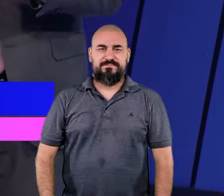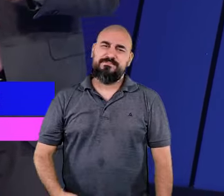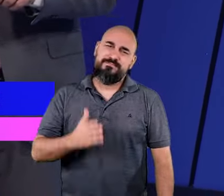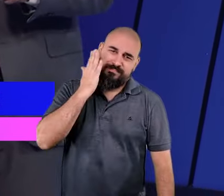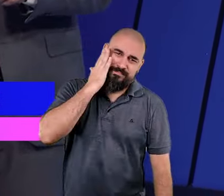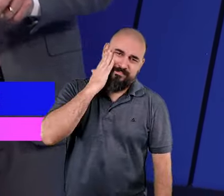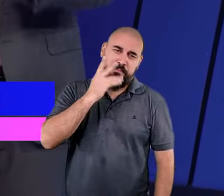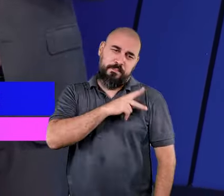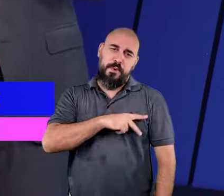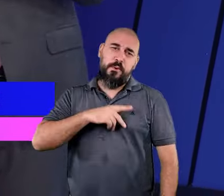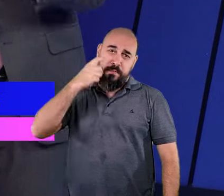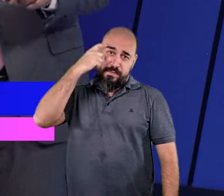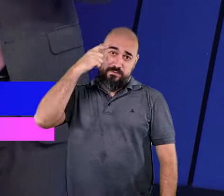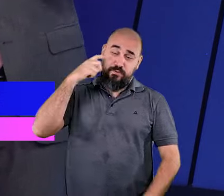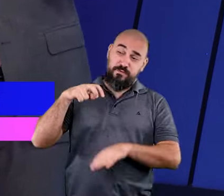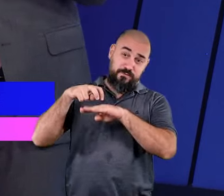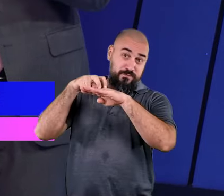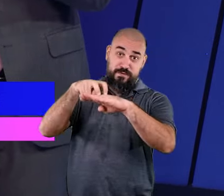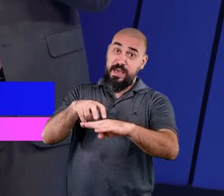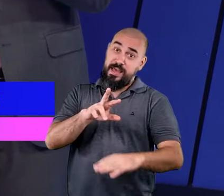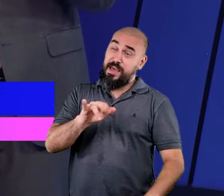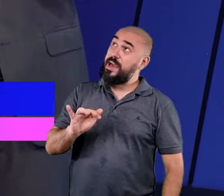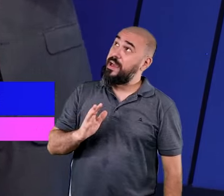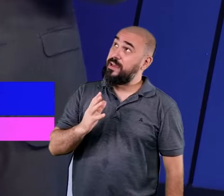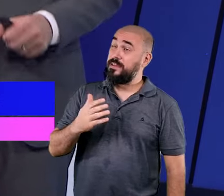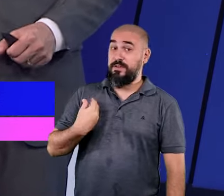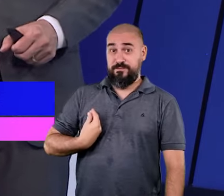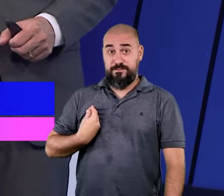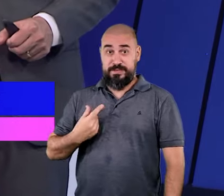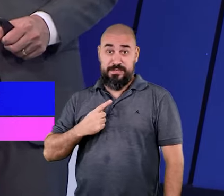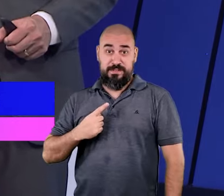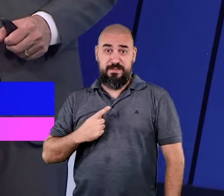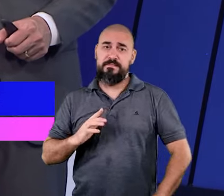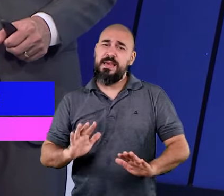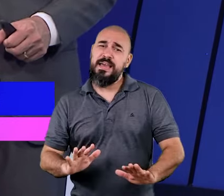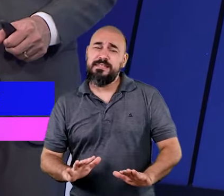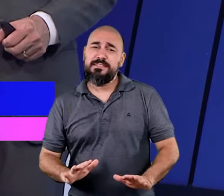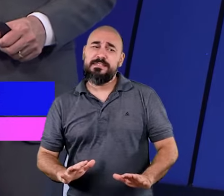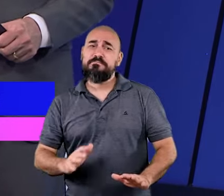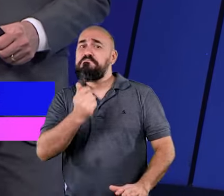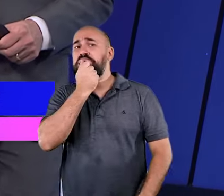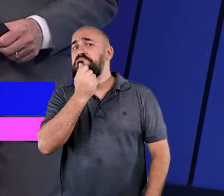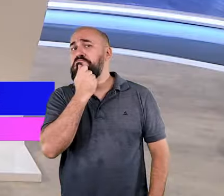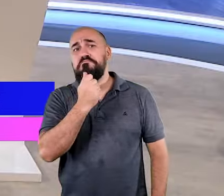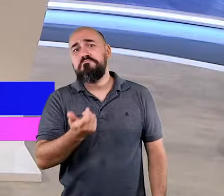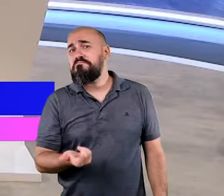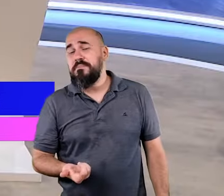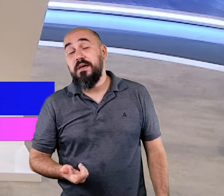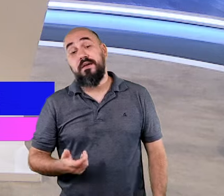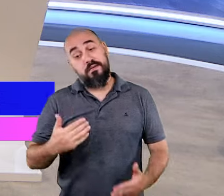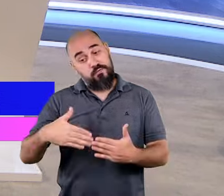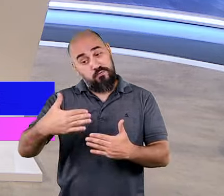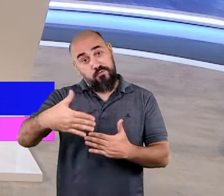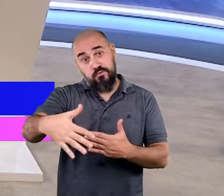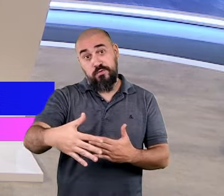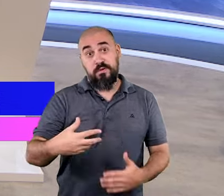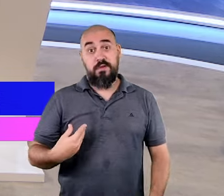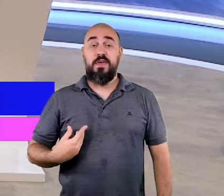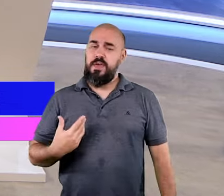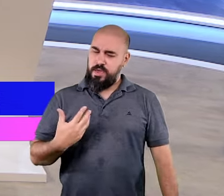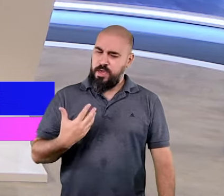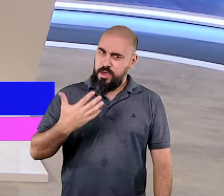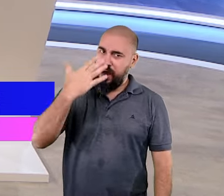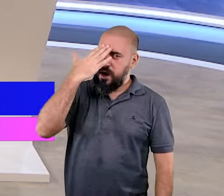mas eu creio que estamos muito perto do retorno de Cristo Jesus. A ressurreição dos